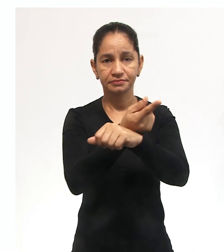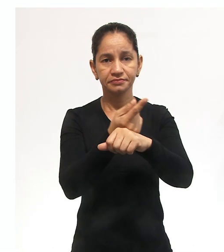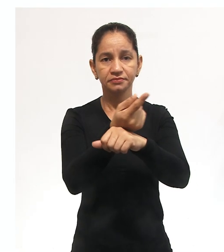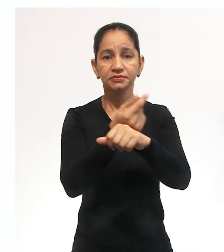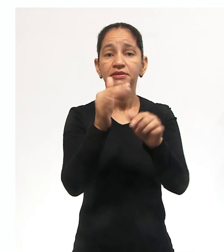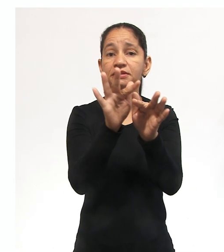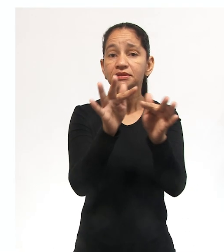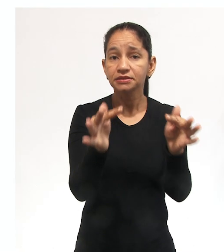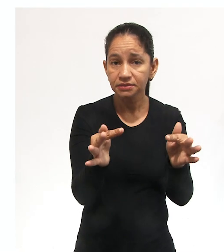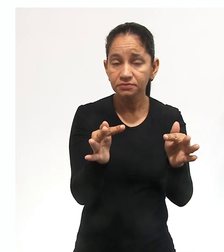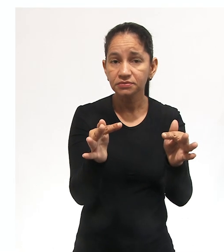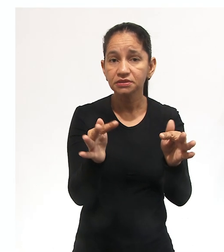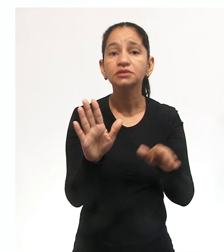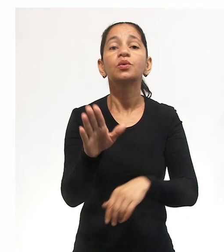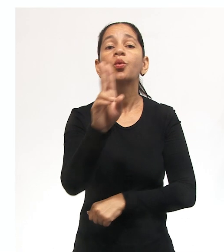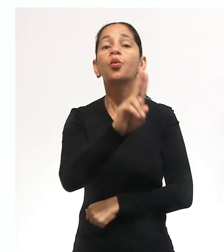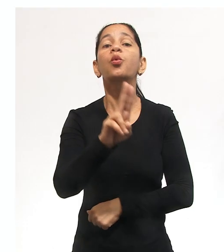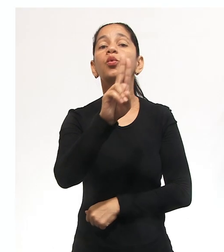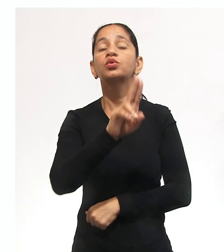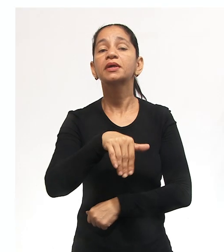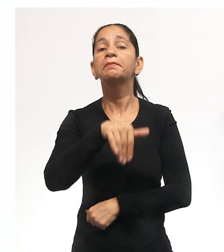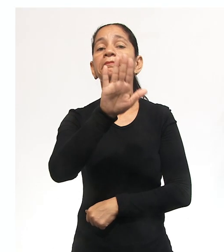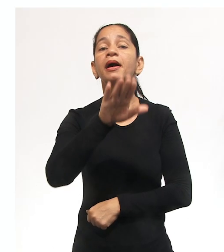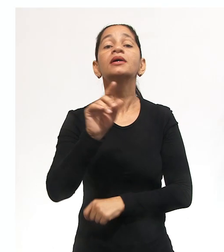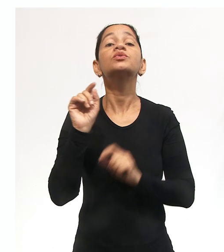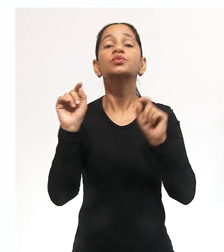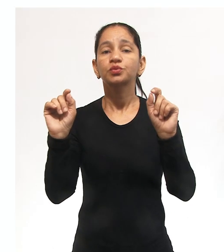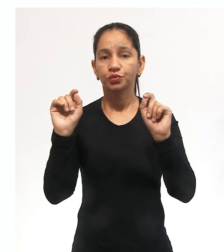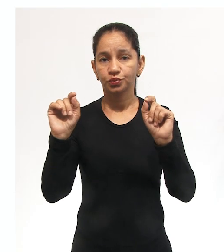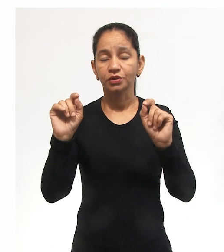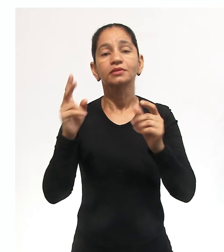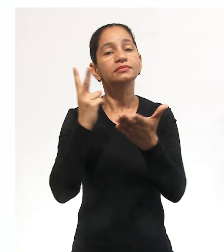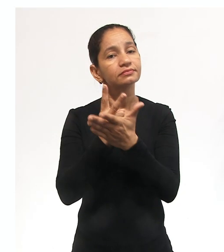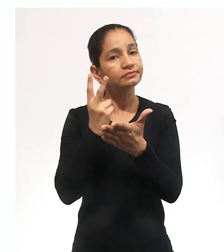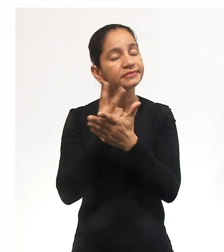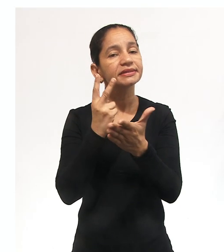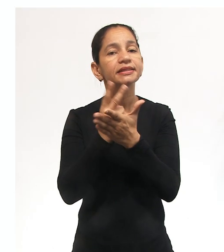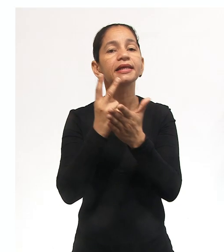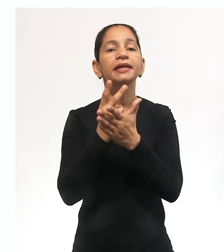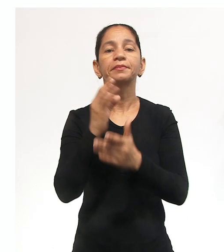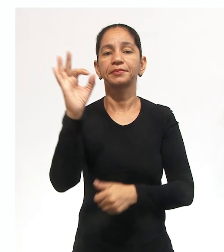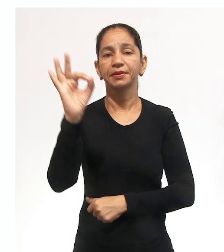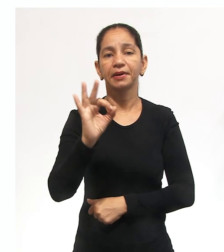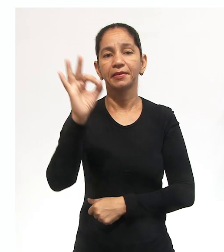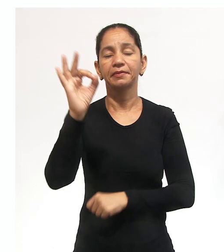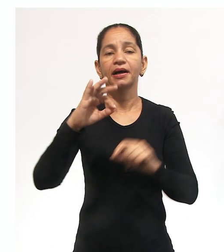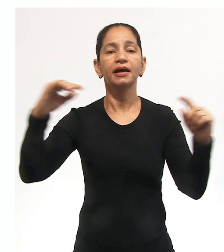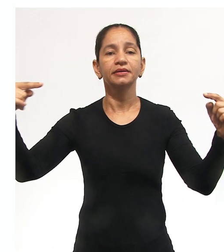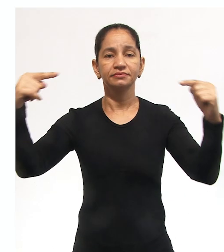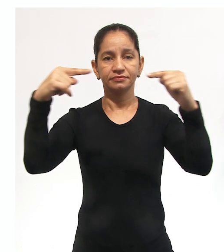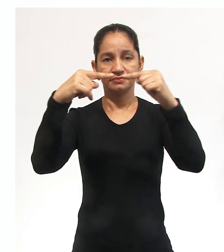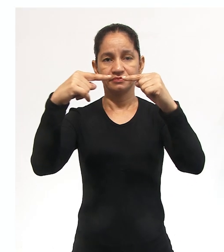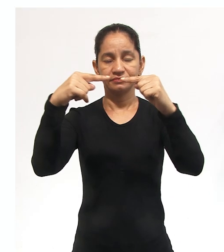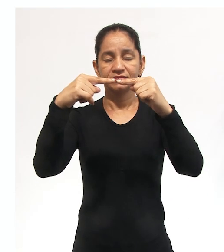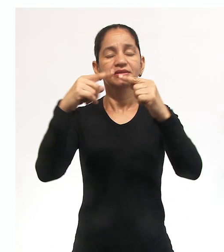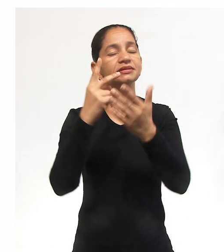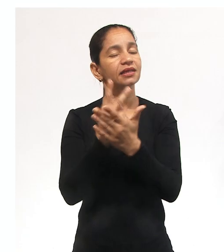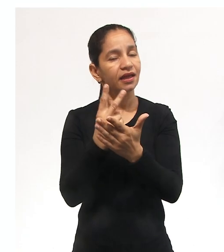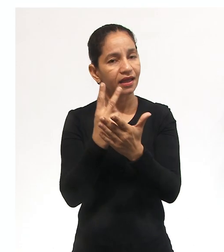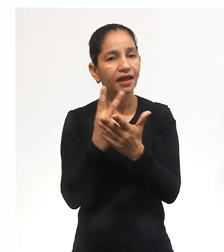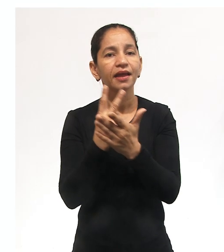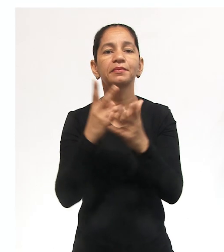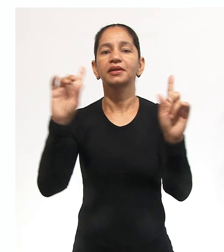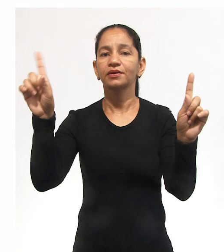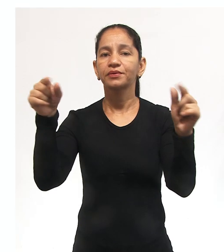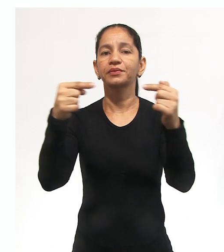capitalização simples, a gente utiliza a mudança na taxa proporcional. o regime de capitalização simples,